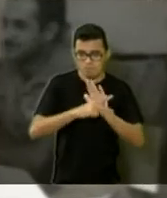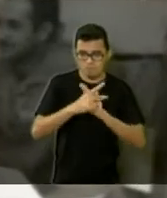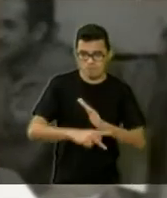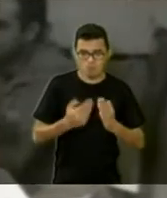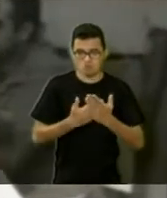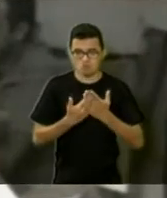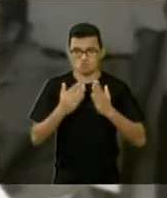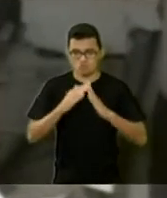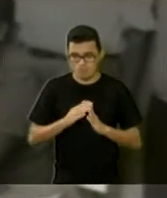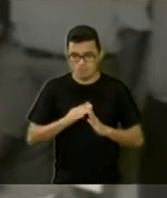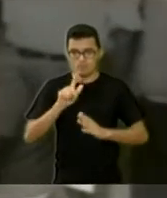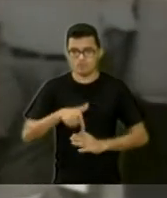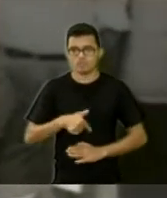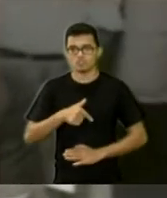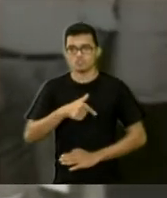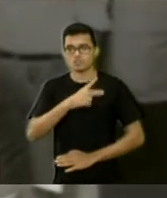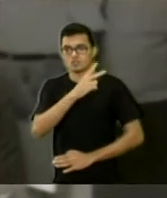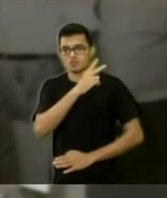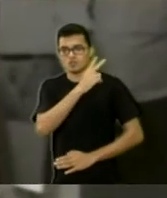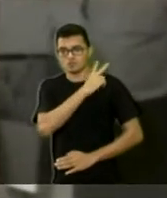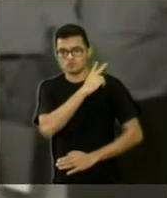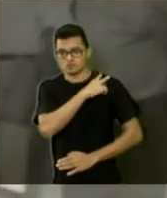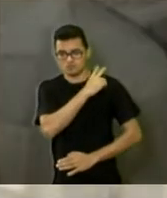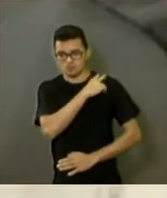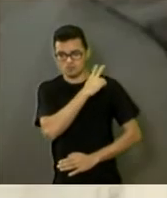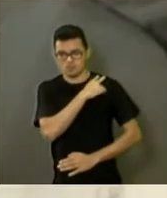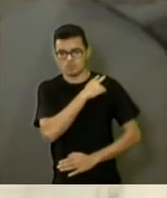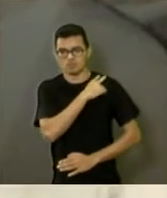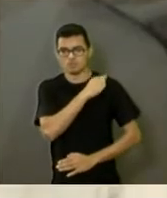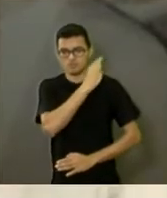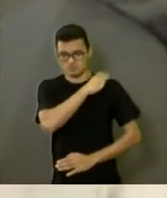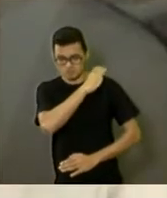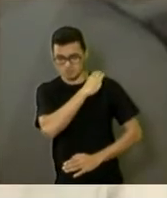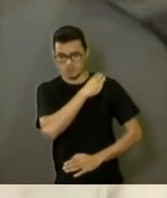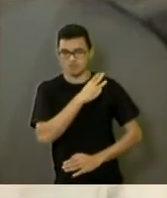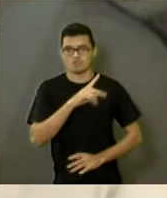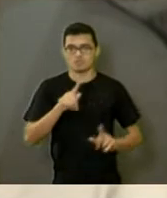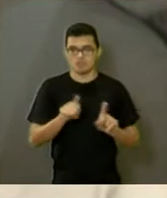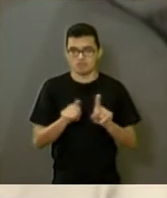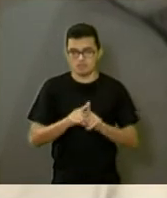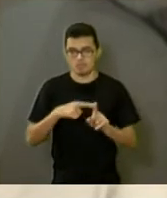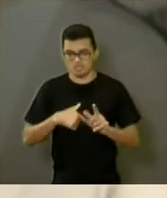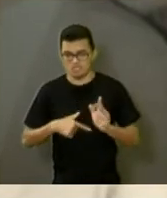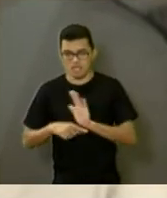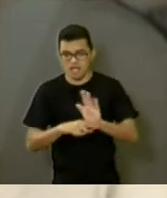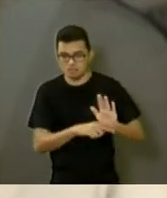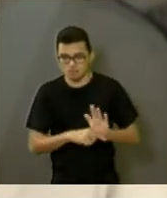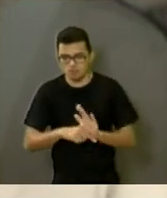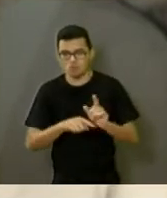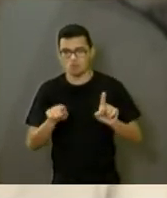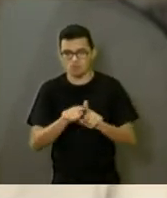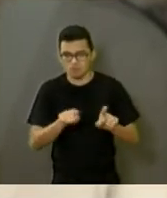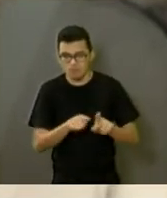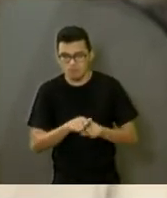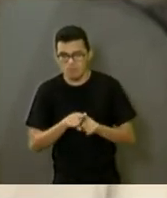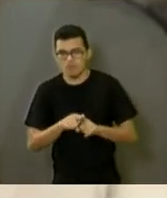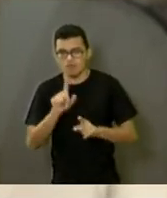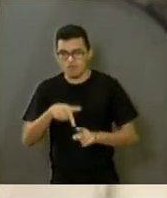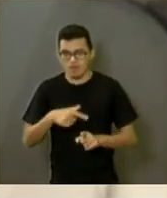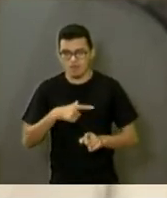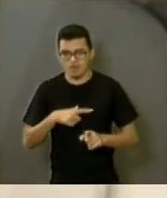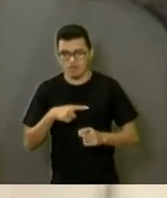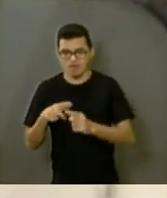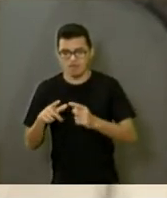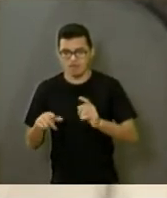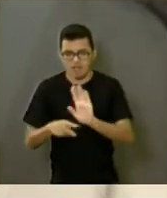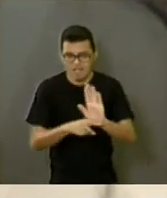secundaristas dos anos 90, tendo auxiliado e, na prática, sustentado a manutenção da União Municipal dos